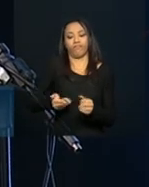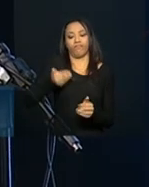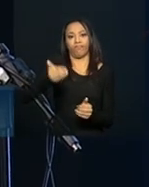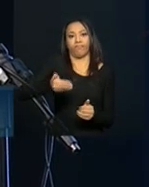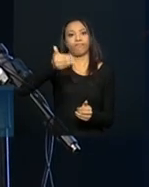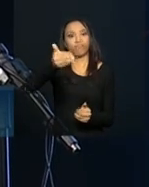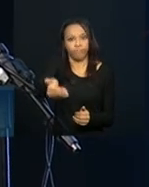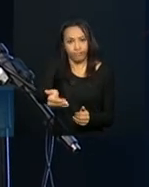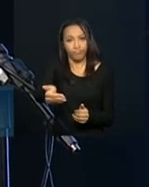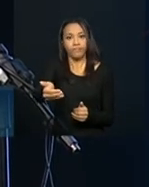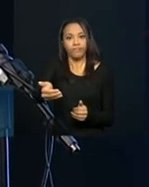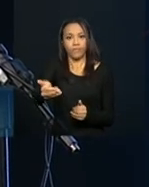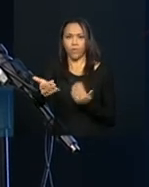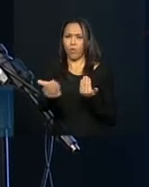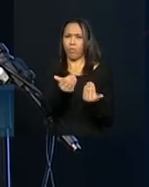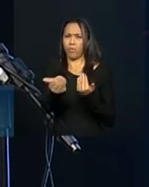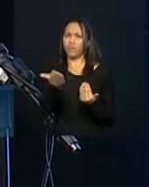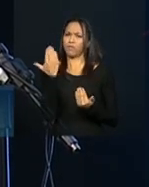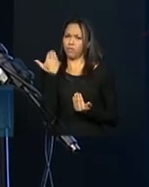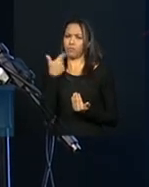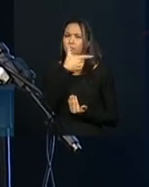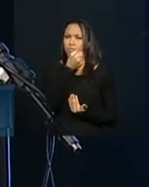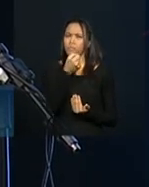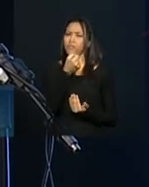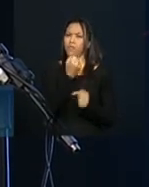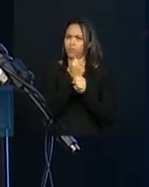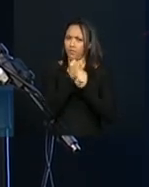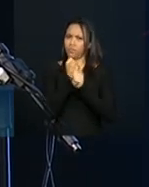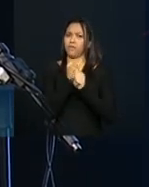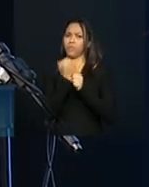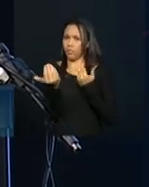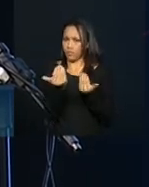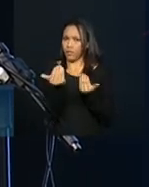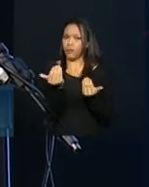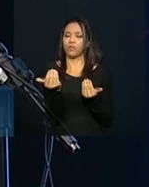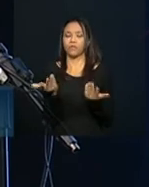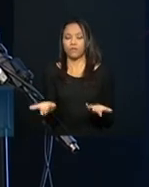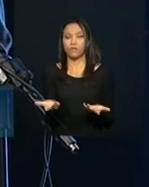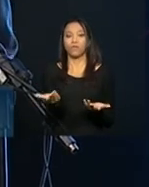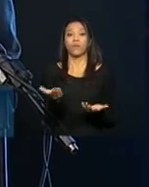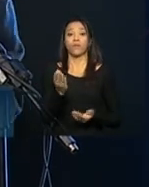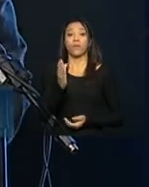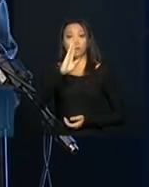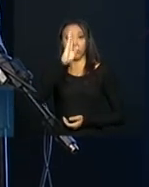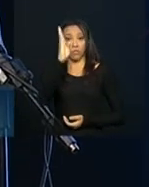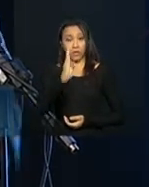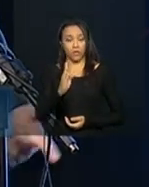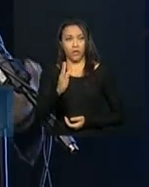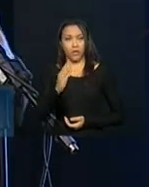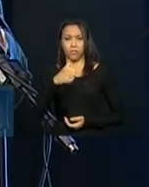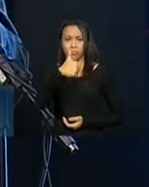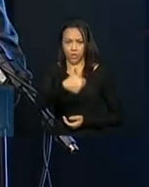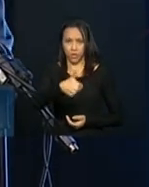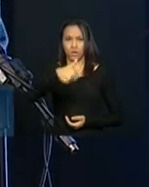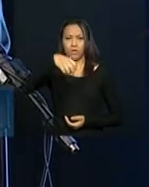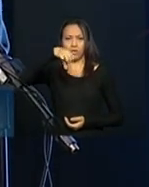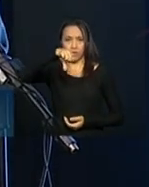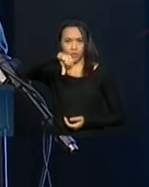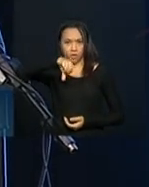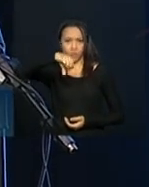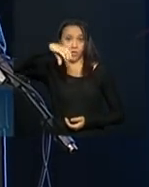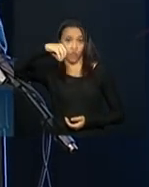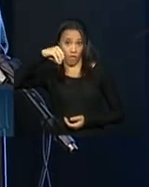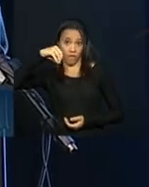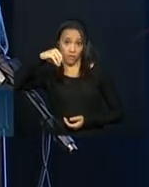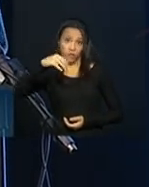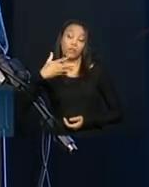7 anos maior do que era há 20 anos. Um país que no ano 90, mais da metade